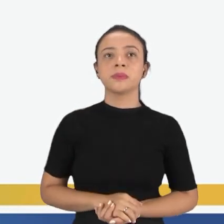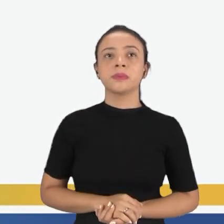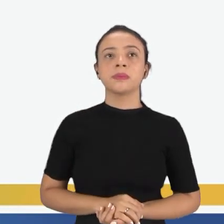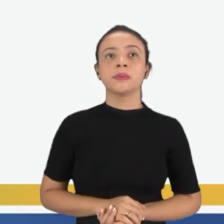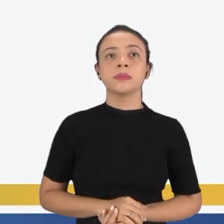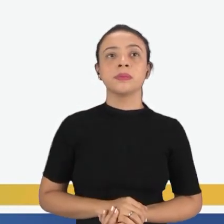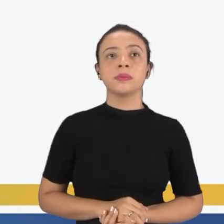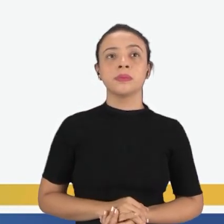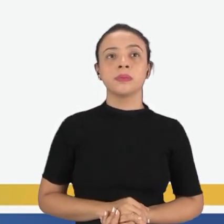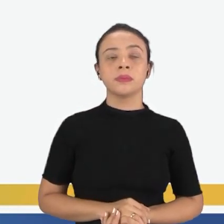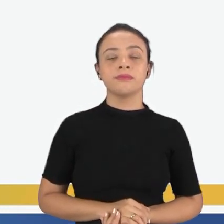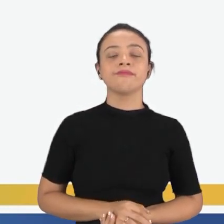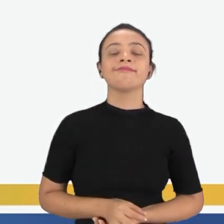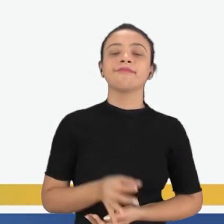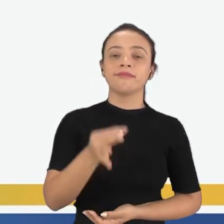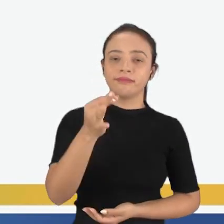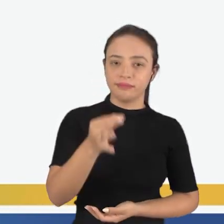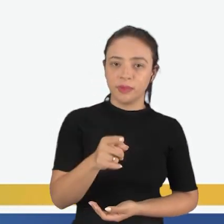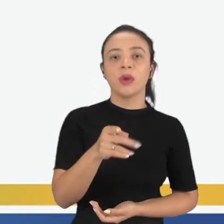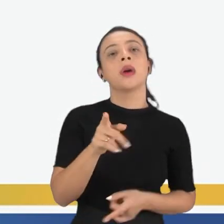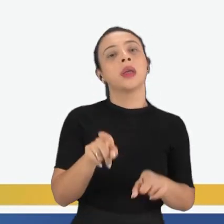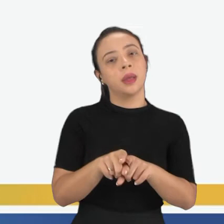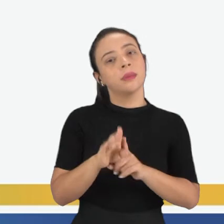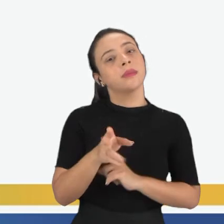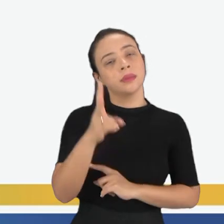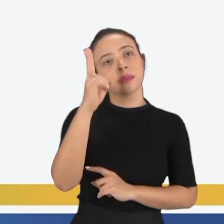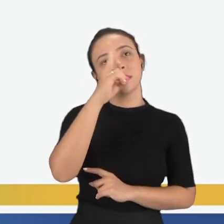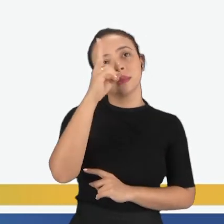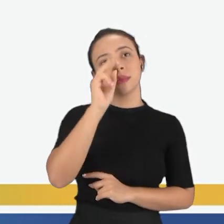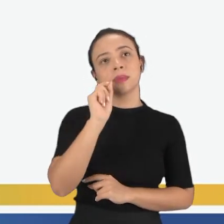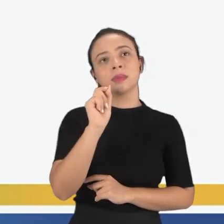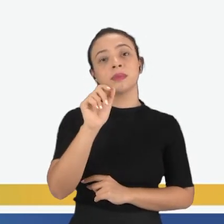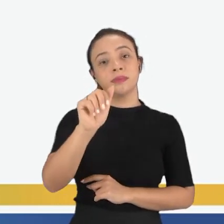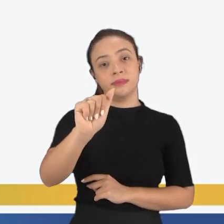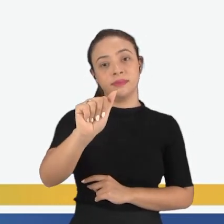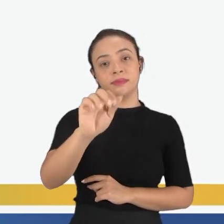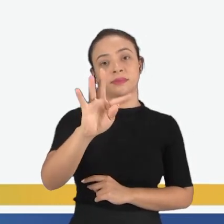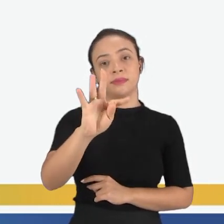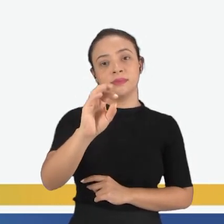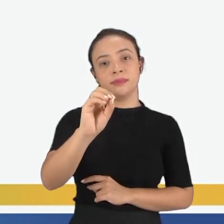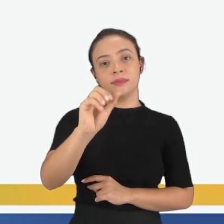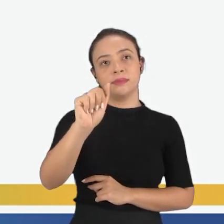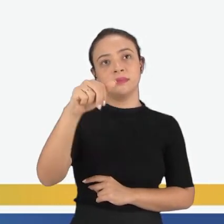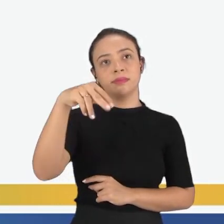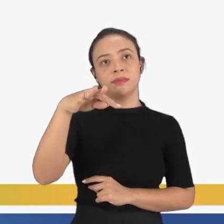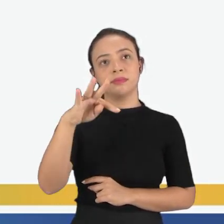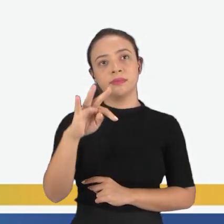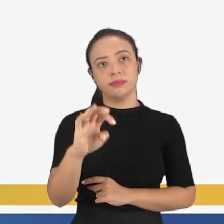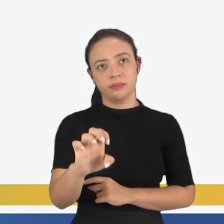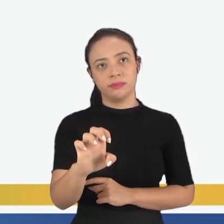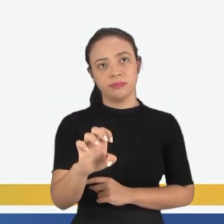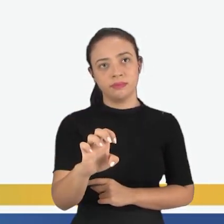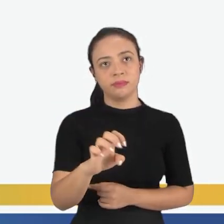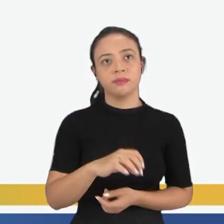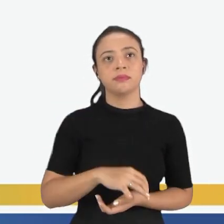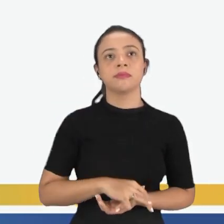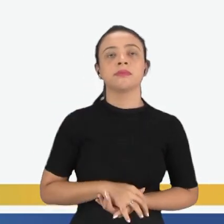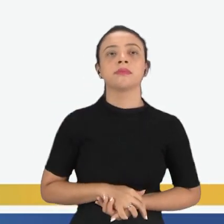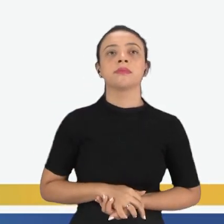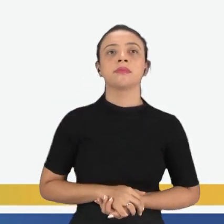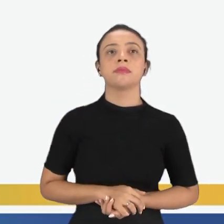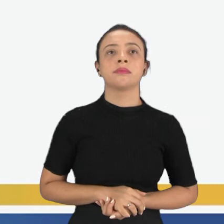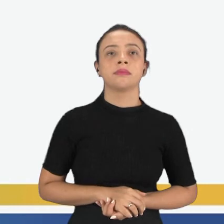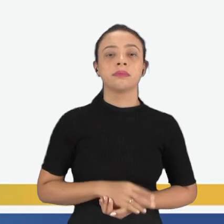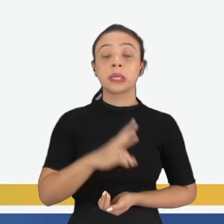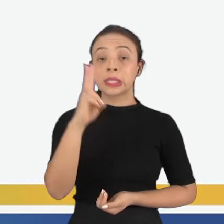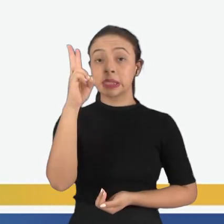moda. Com certeza você também vai lembrar dessa questão, né, gente? O toré é regida pelo